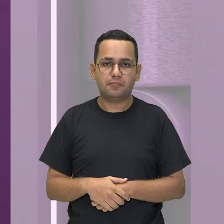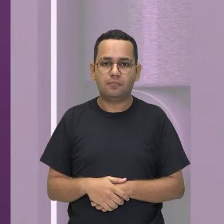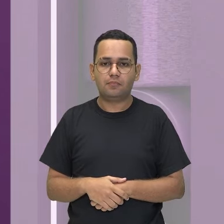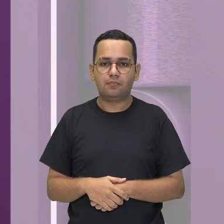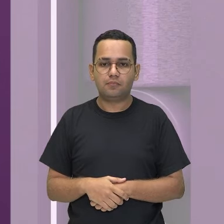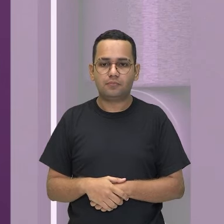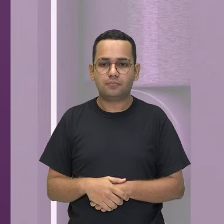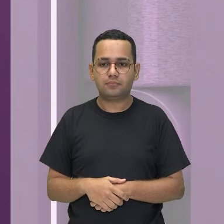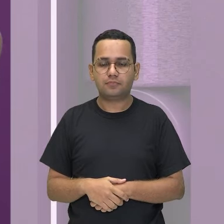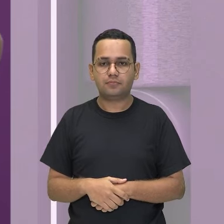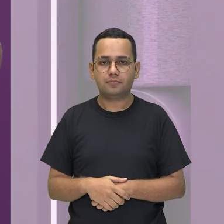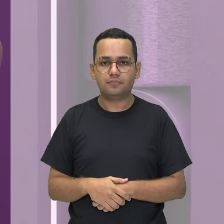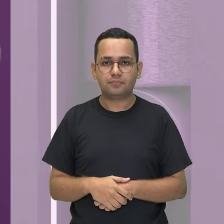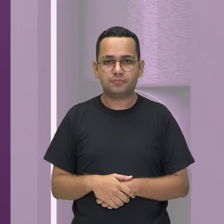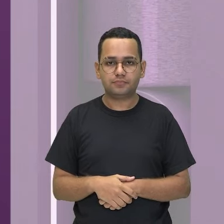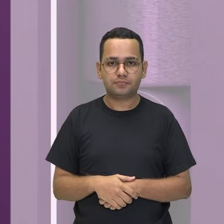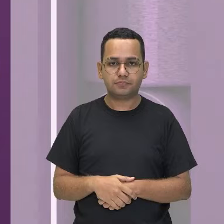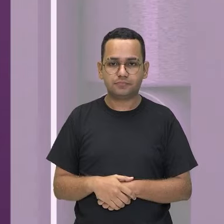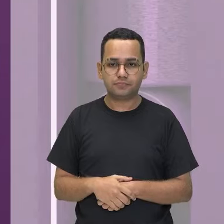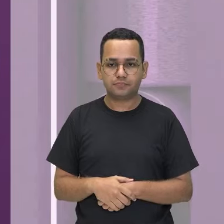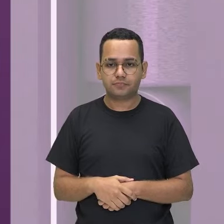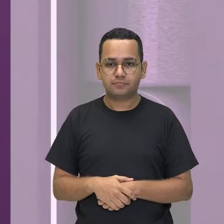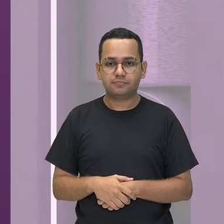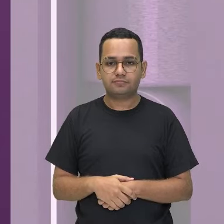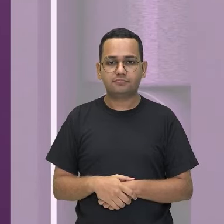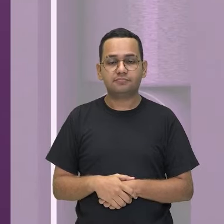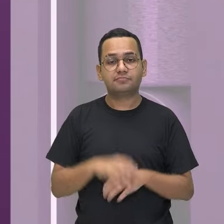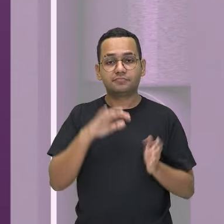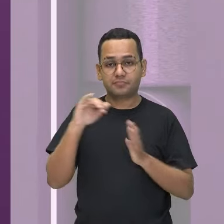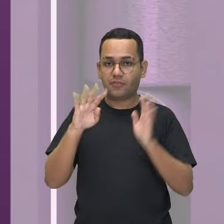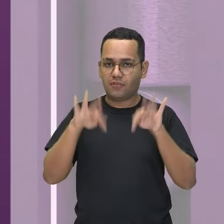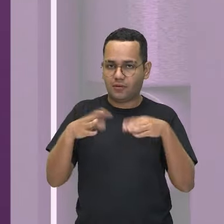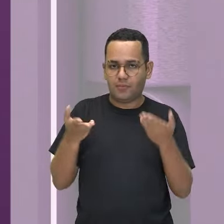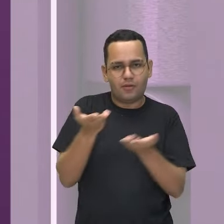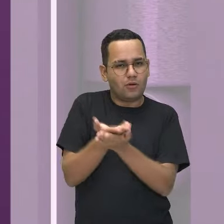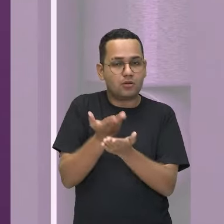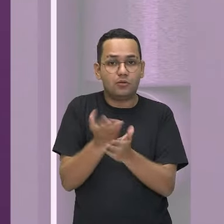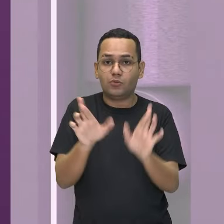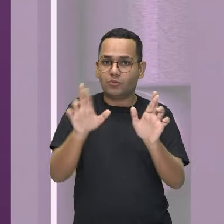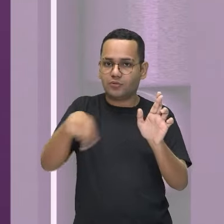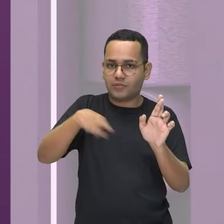4y, ok? Então, pessoal, essa foi a nossa aula. Espero que vocês tenham